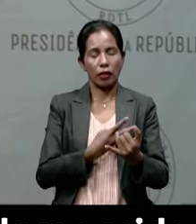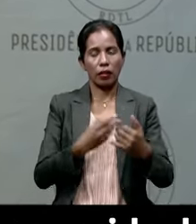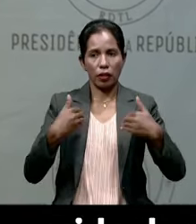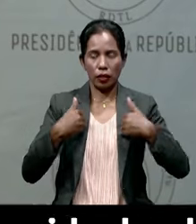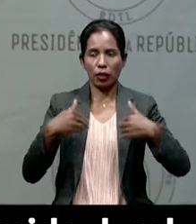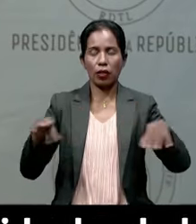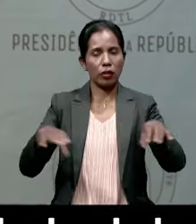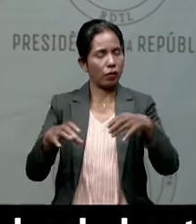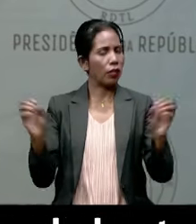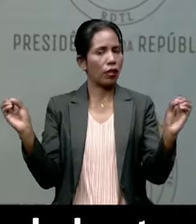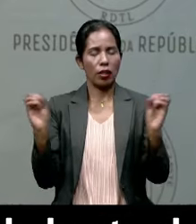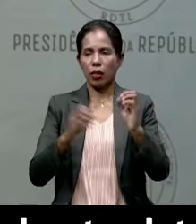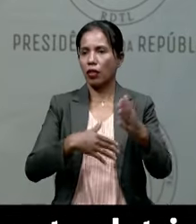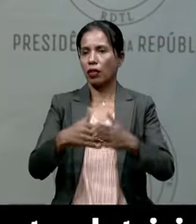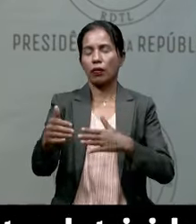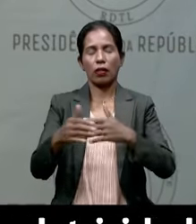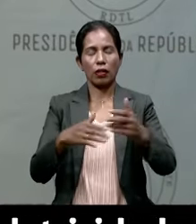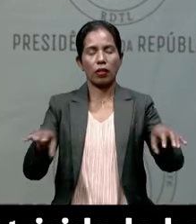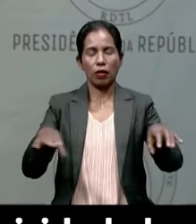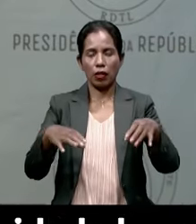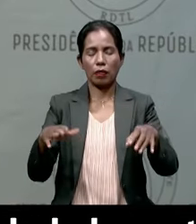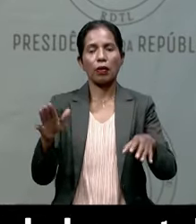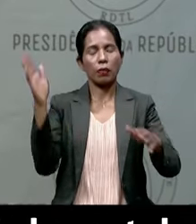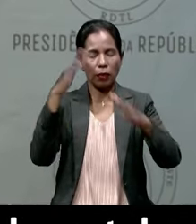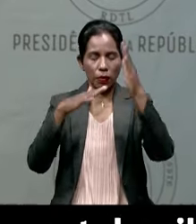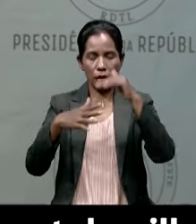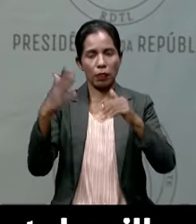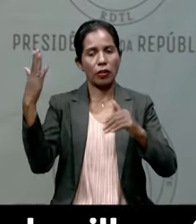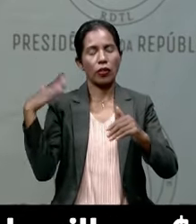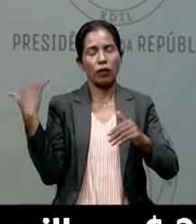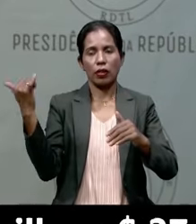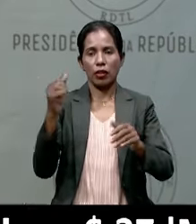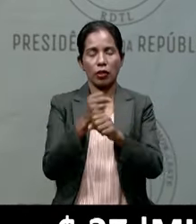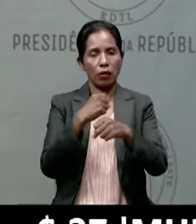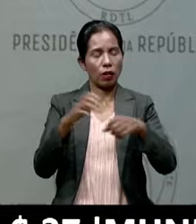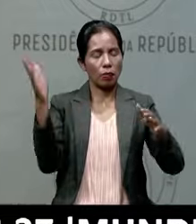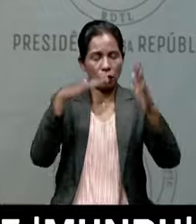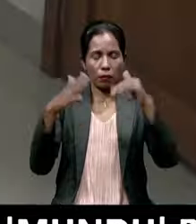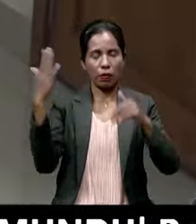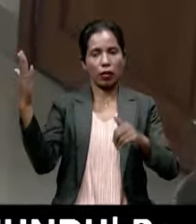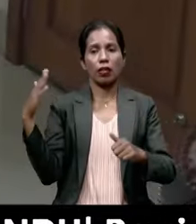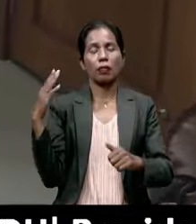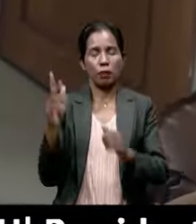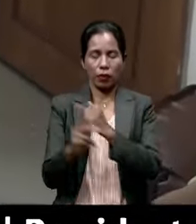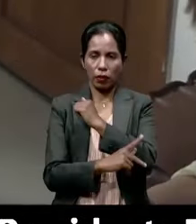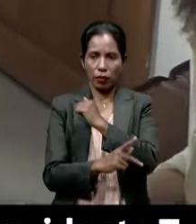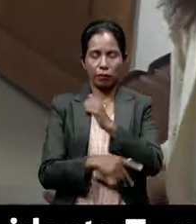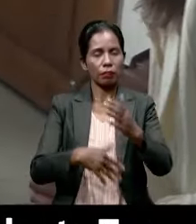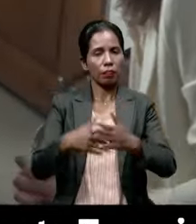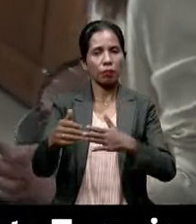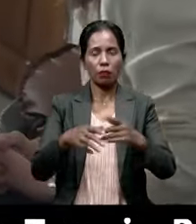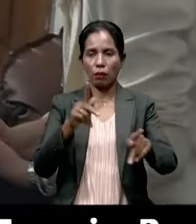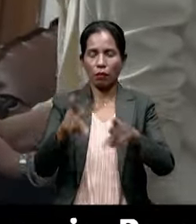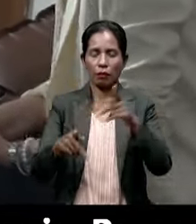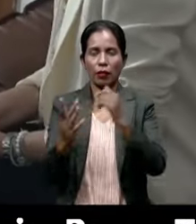trabalhar, não há qualquer relação, os timorenses são naturalmente bem-vindos a Portugal, naturalmente. Com a alteração lei refere, qualquer cidadão estrangeiro